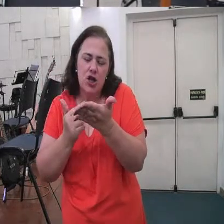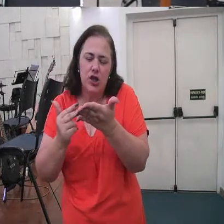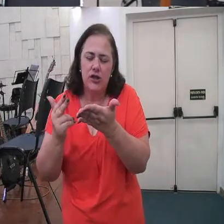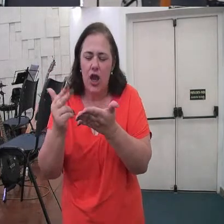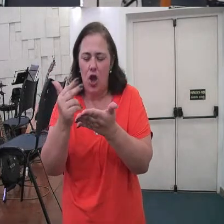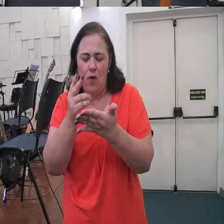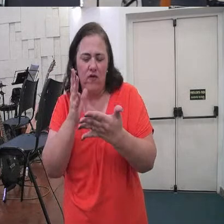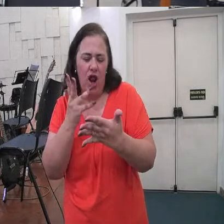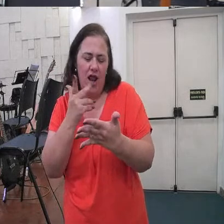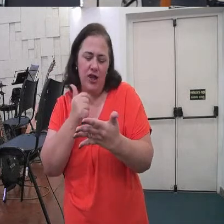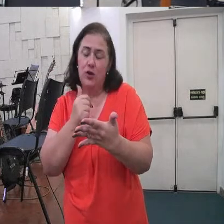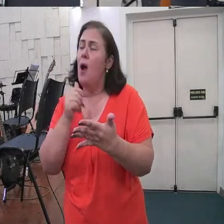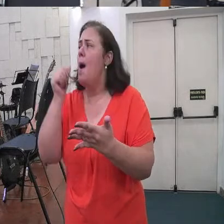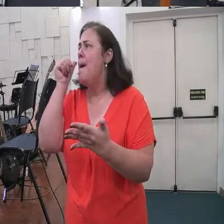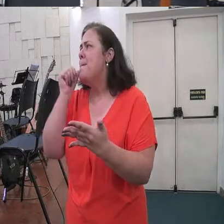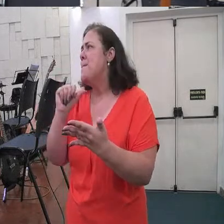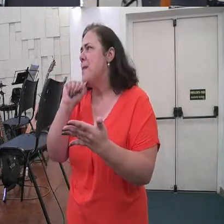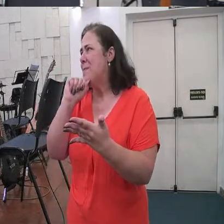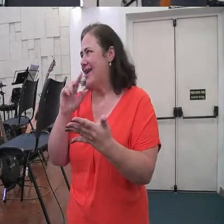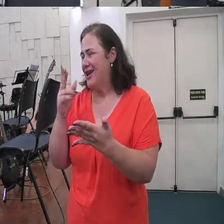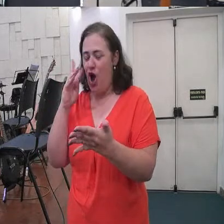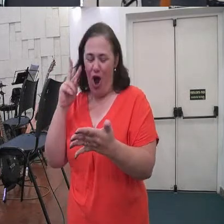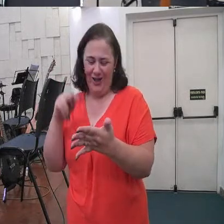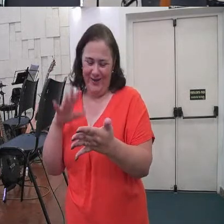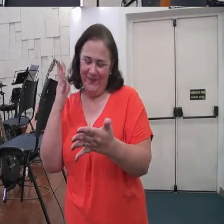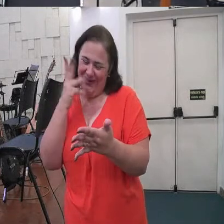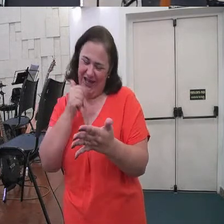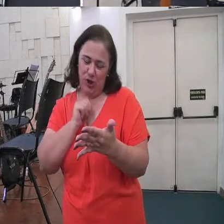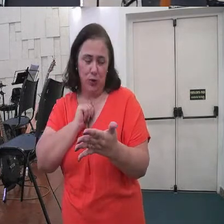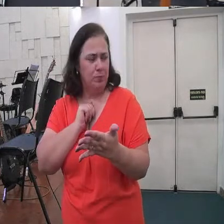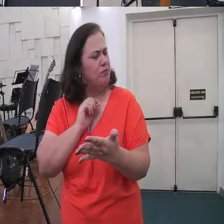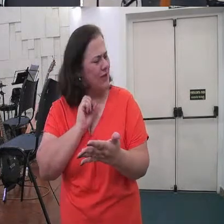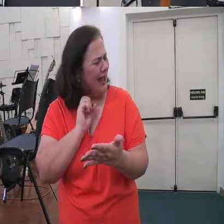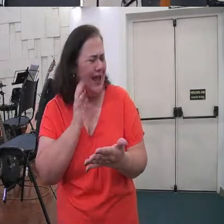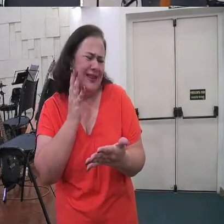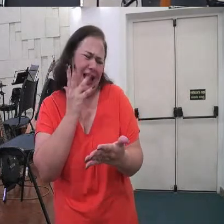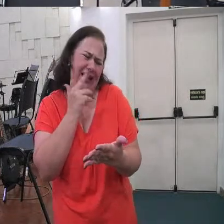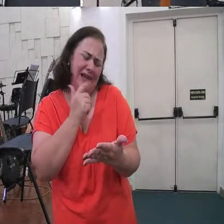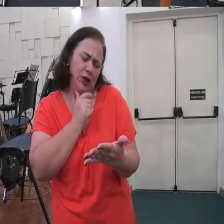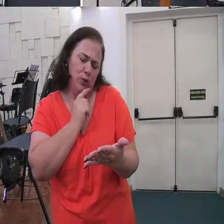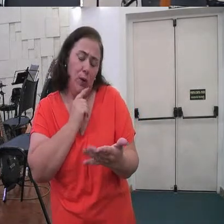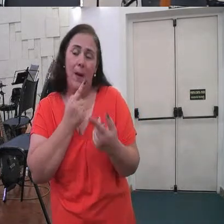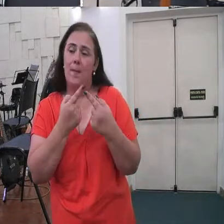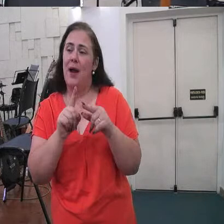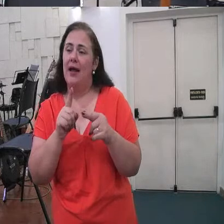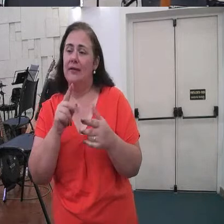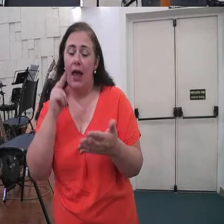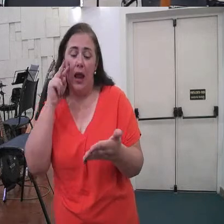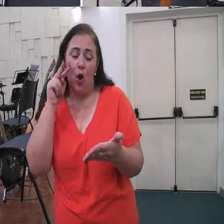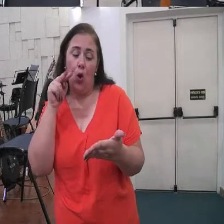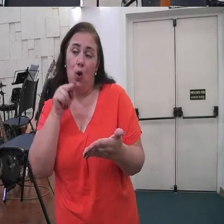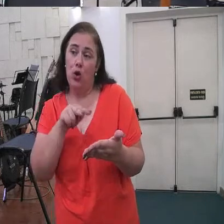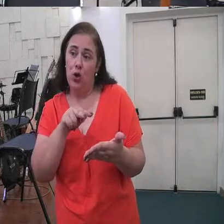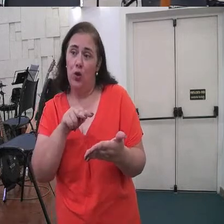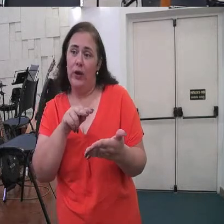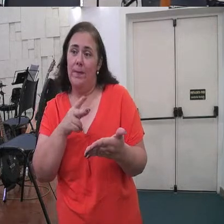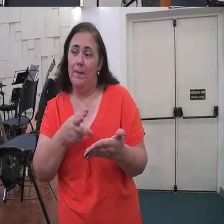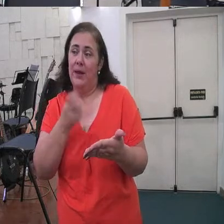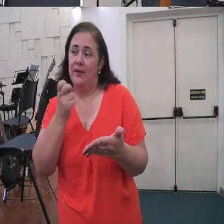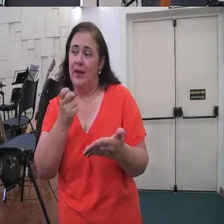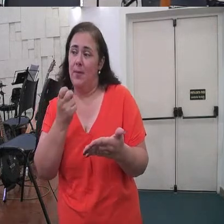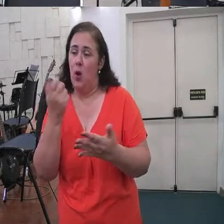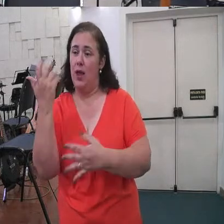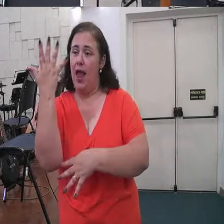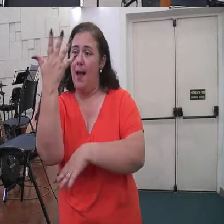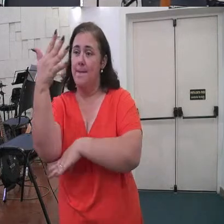uma sugestão. Se a bandeira da popa está para a direita, a da proa também precisa estar, porque